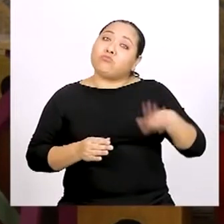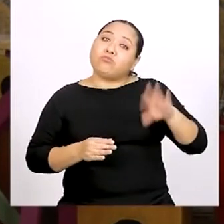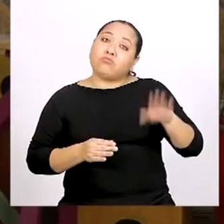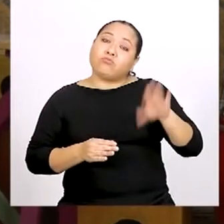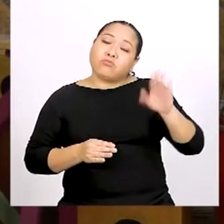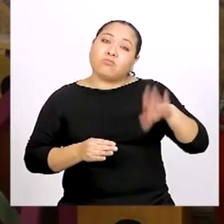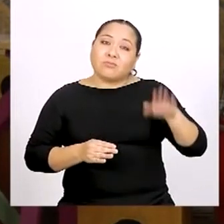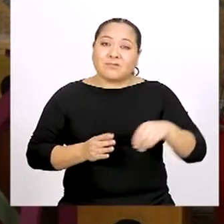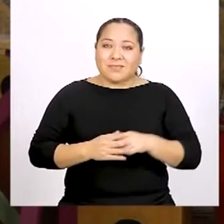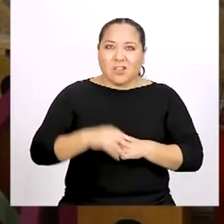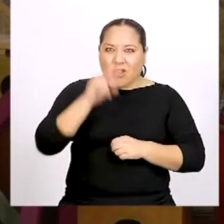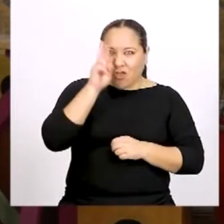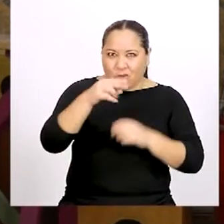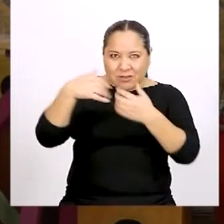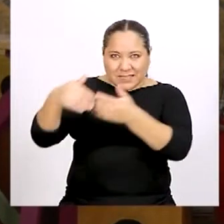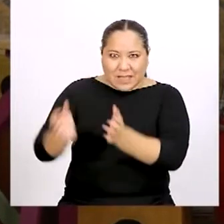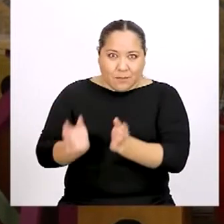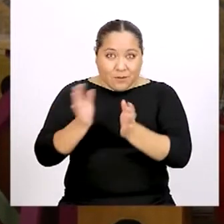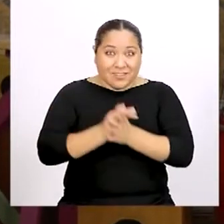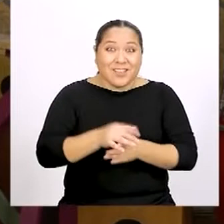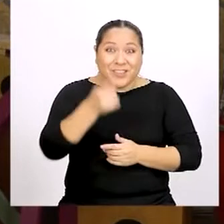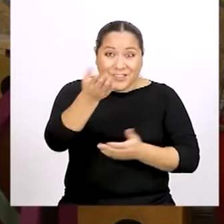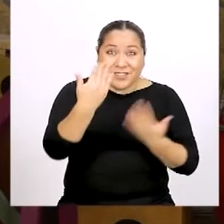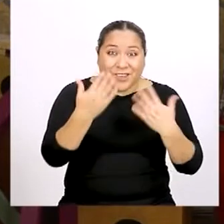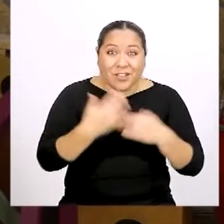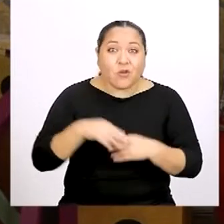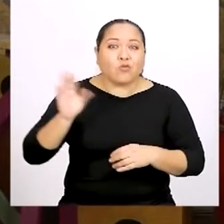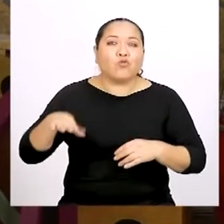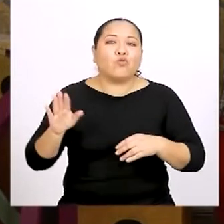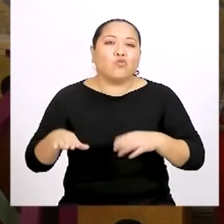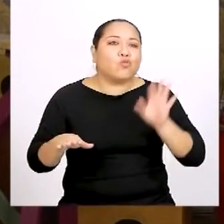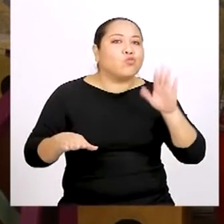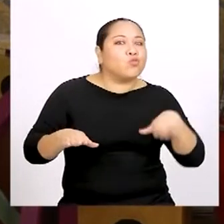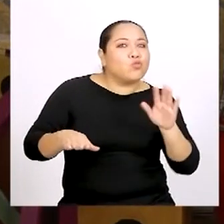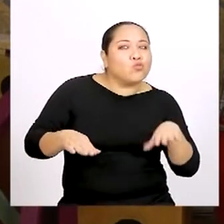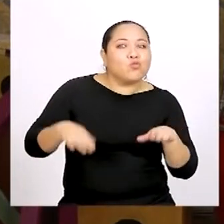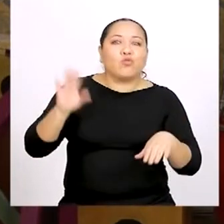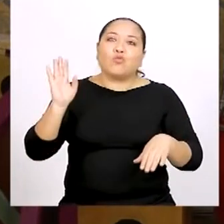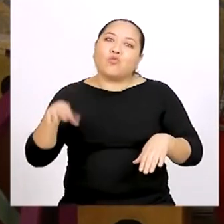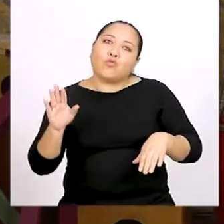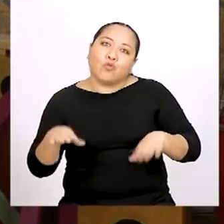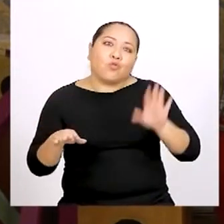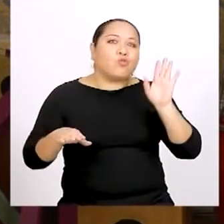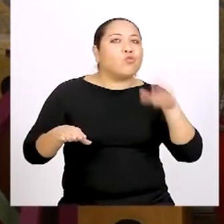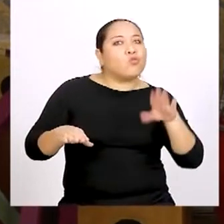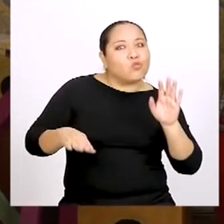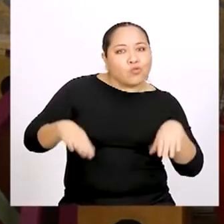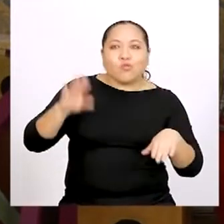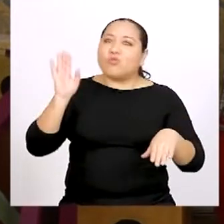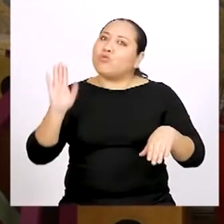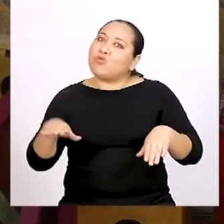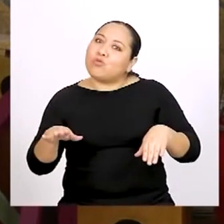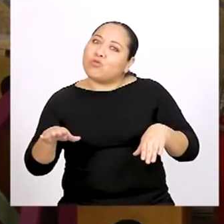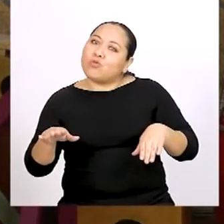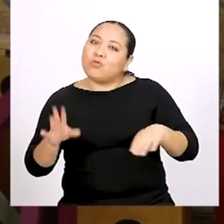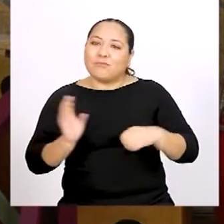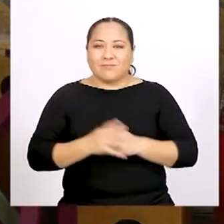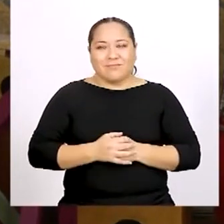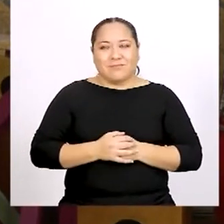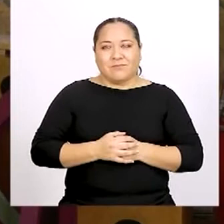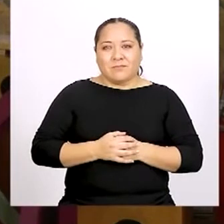la otra mano. Tum, tum. Dos tambores. Tocamos en el aire. Tum, tum, tum, tum, tum, tum,